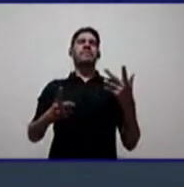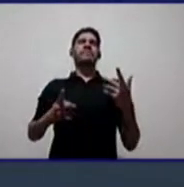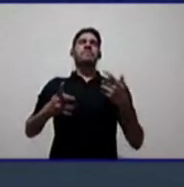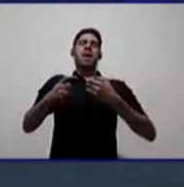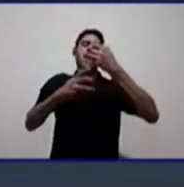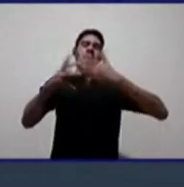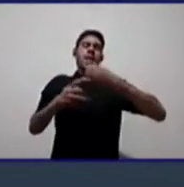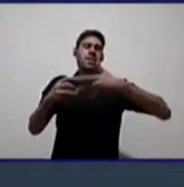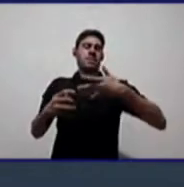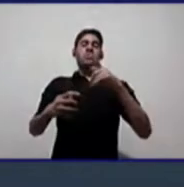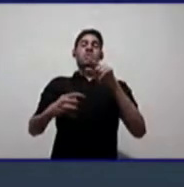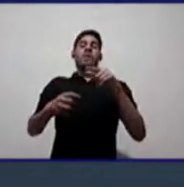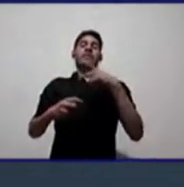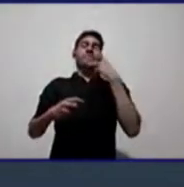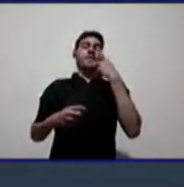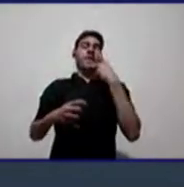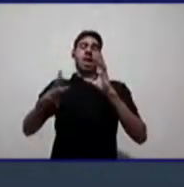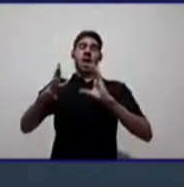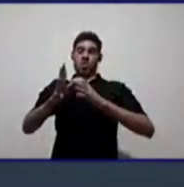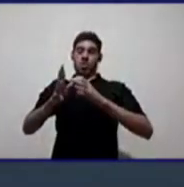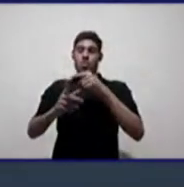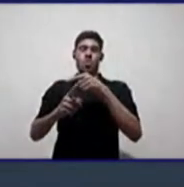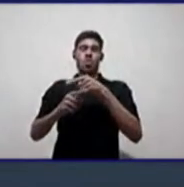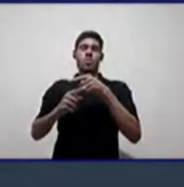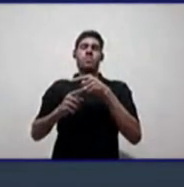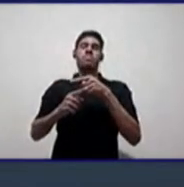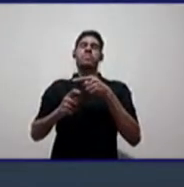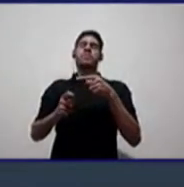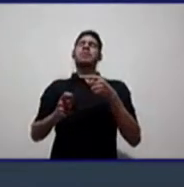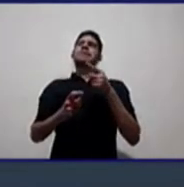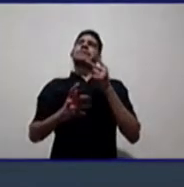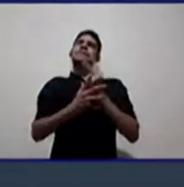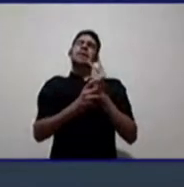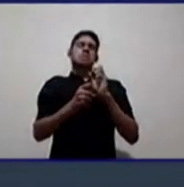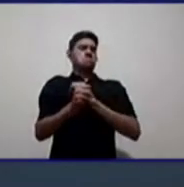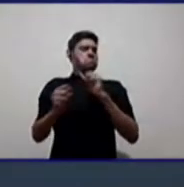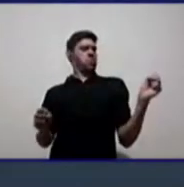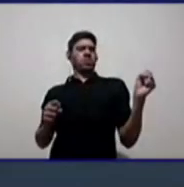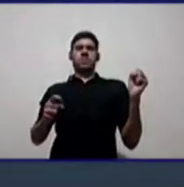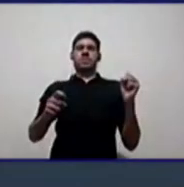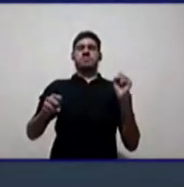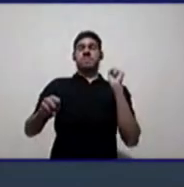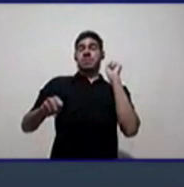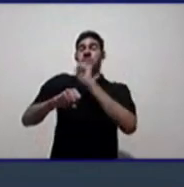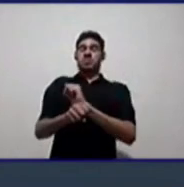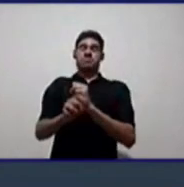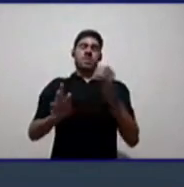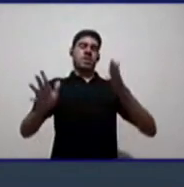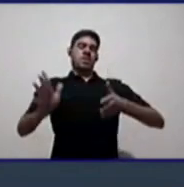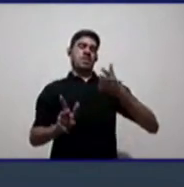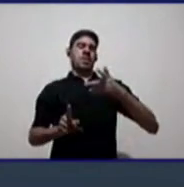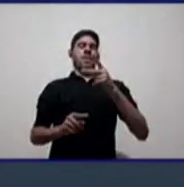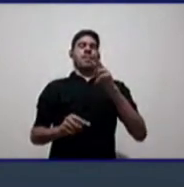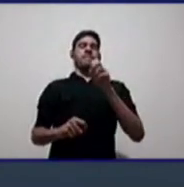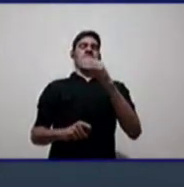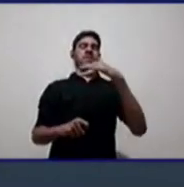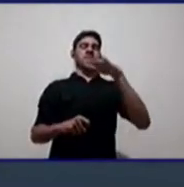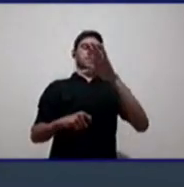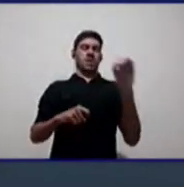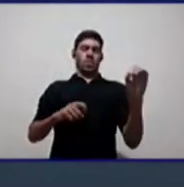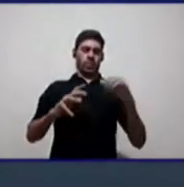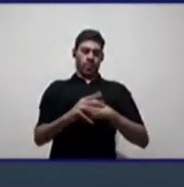relatado, a manifestação do partido, que sustenta a impossibilidade de suspensão do prazo prescricional.